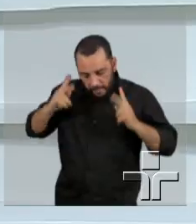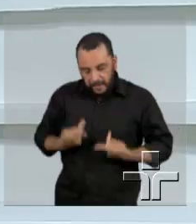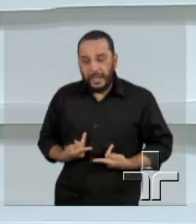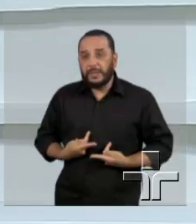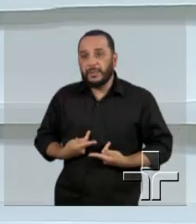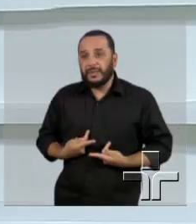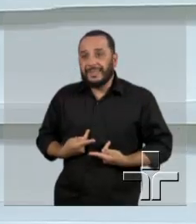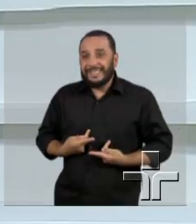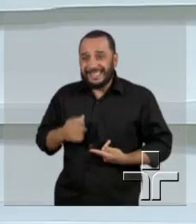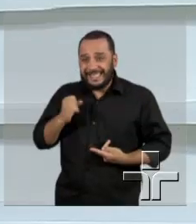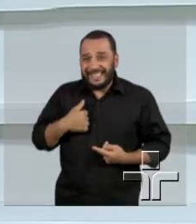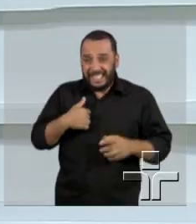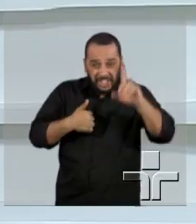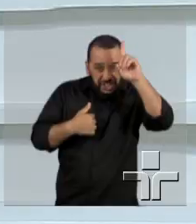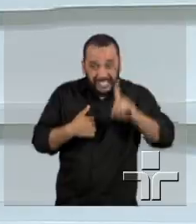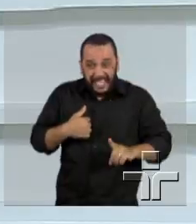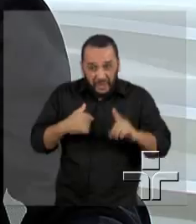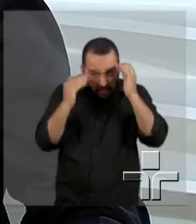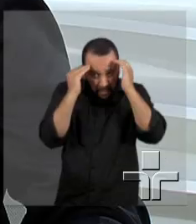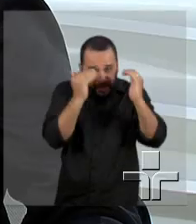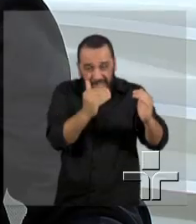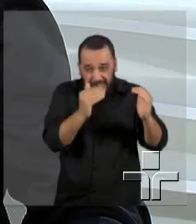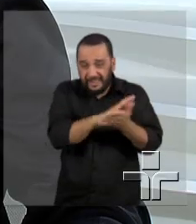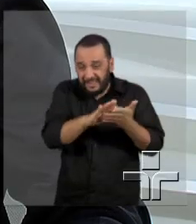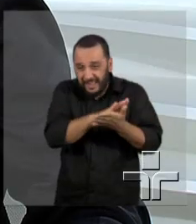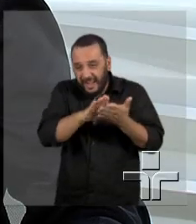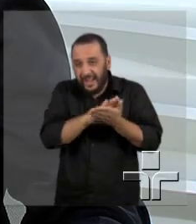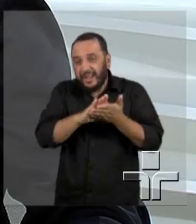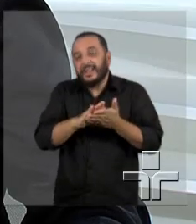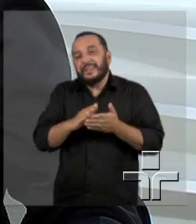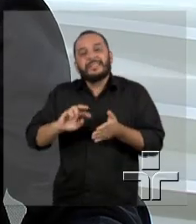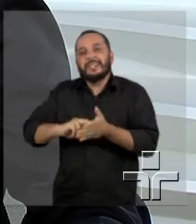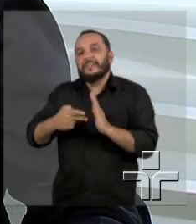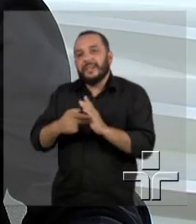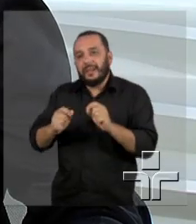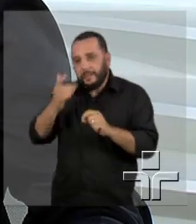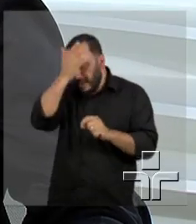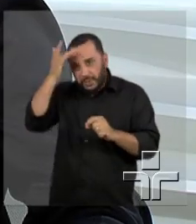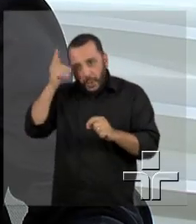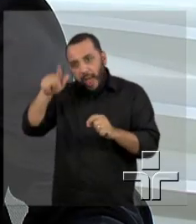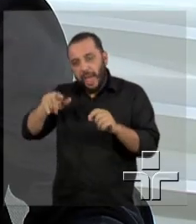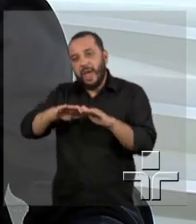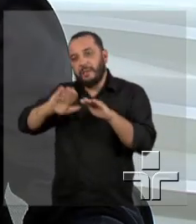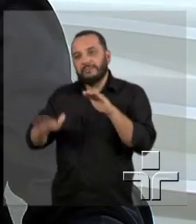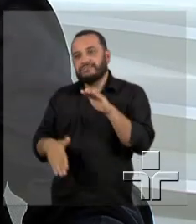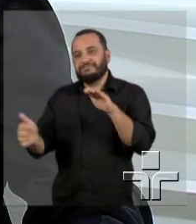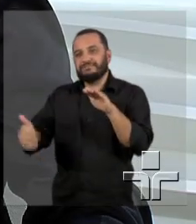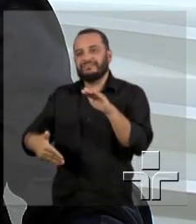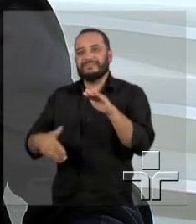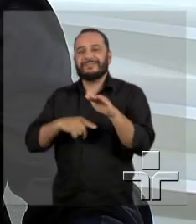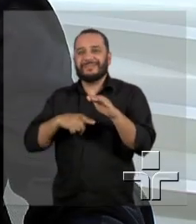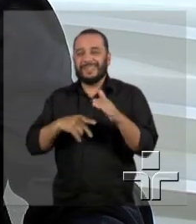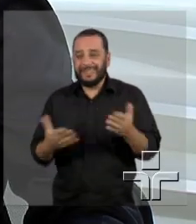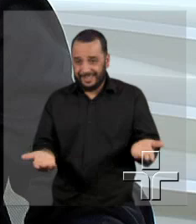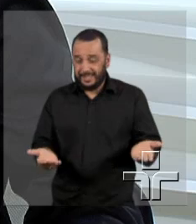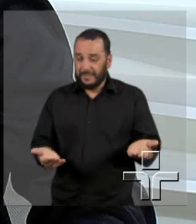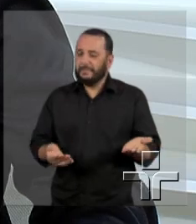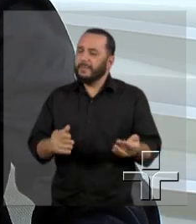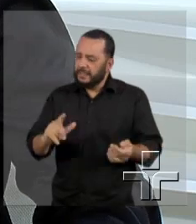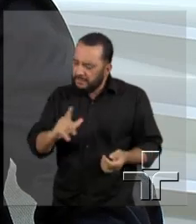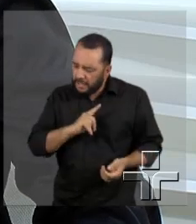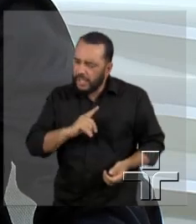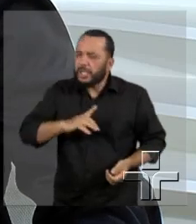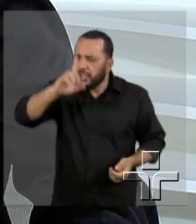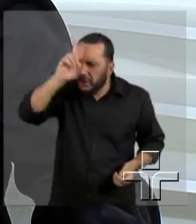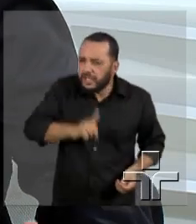sub-humano, a pessoa a sub-pessoa, o cidadão a sub-cidadão. São direitos